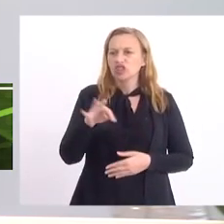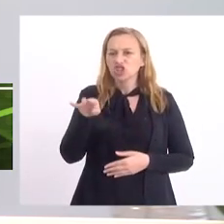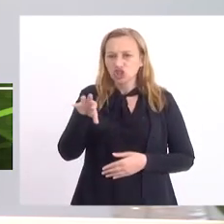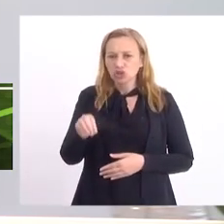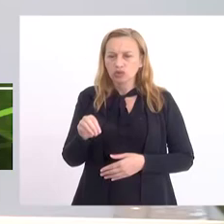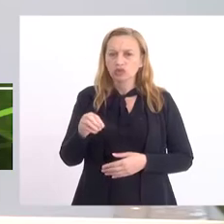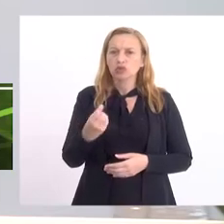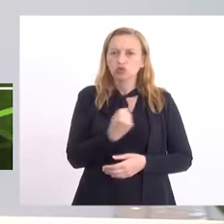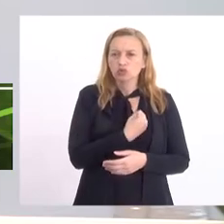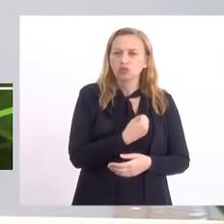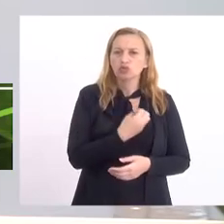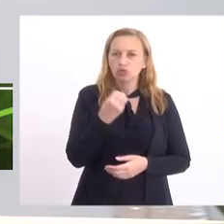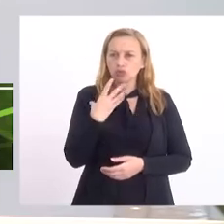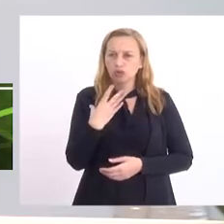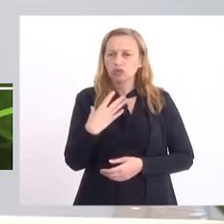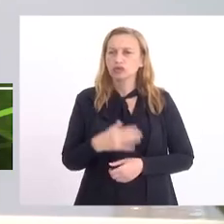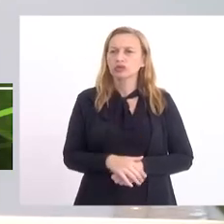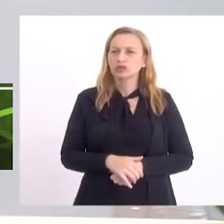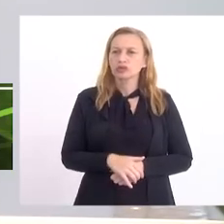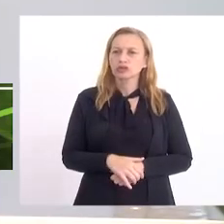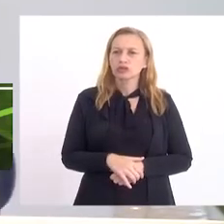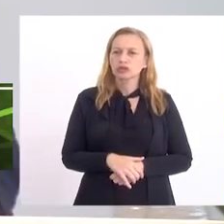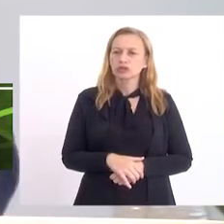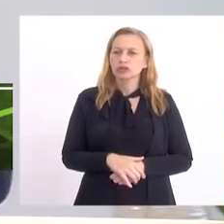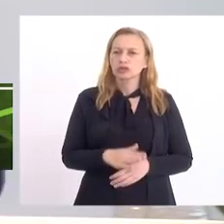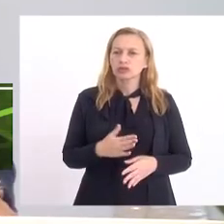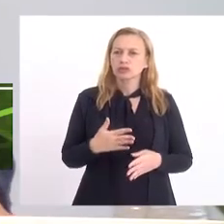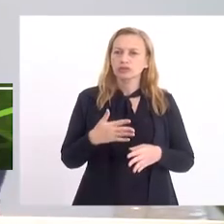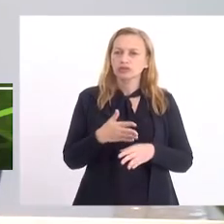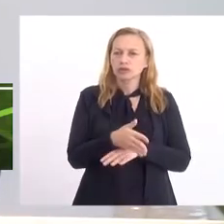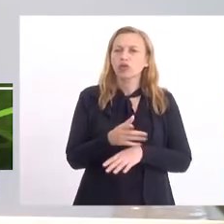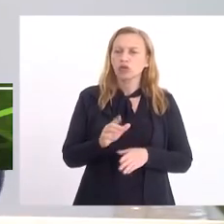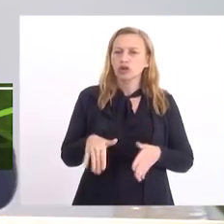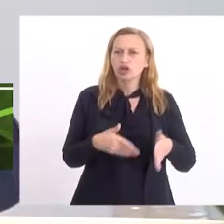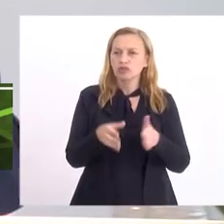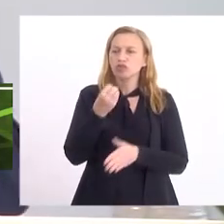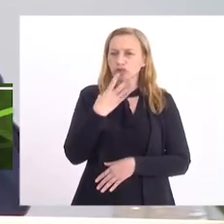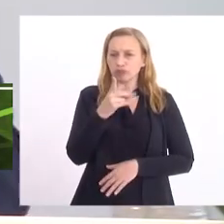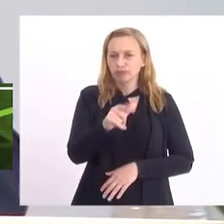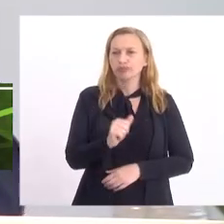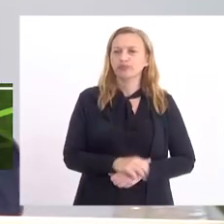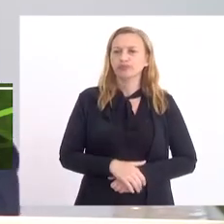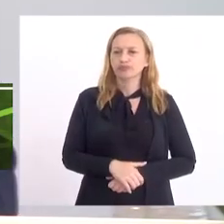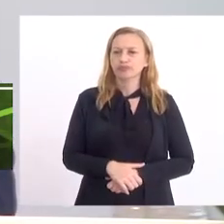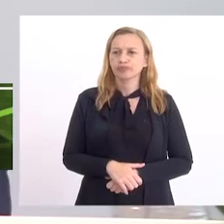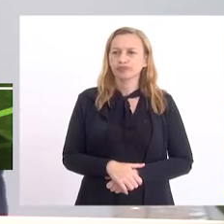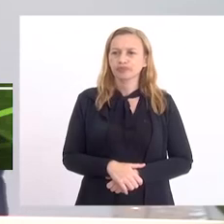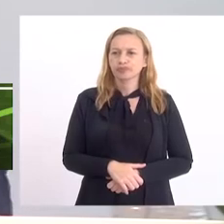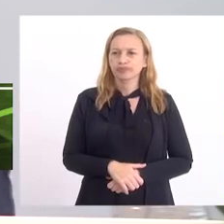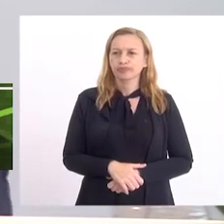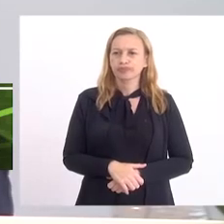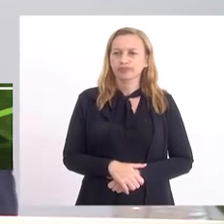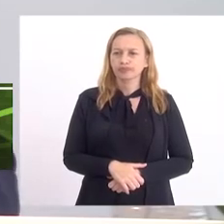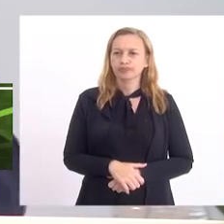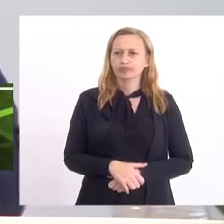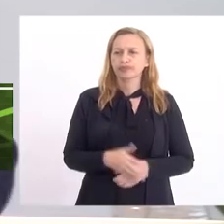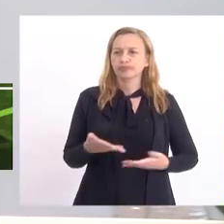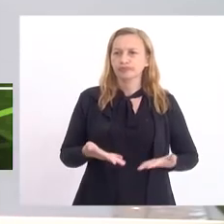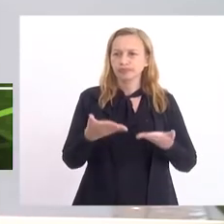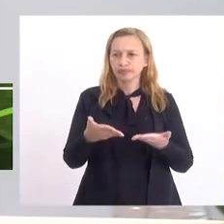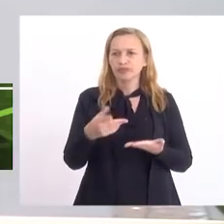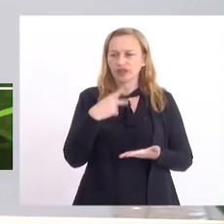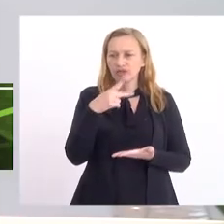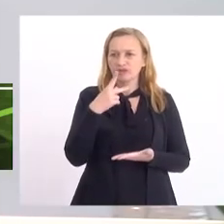uma pontuação relevante. Muito obrigada. Eu acho que é um caminho interessante. Pode, para passar a palavra para